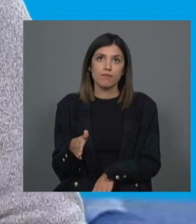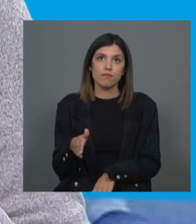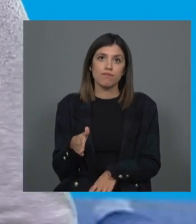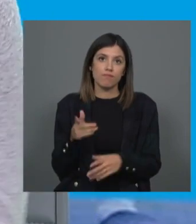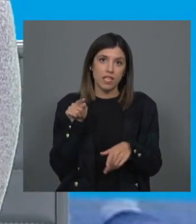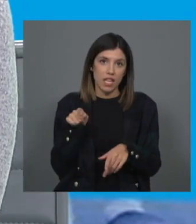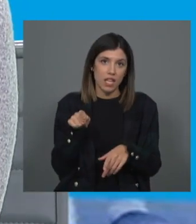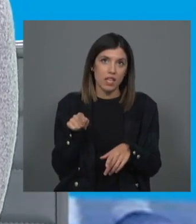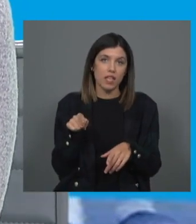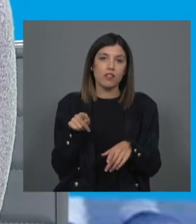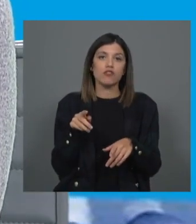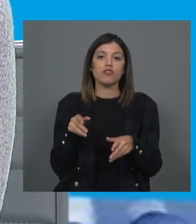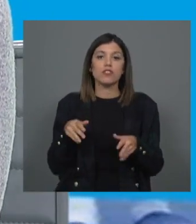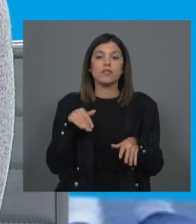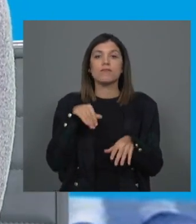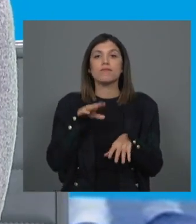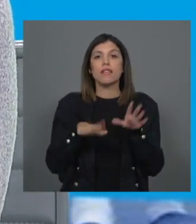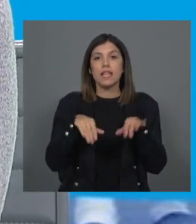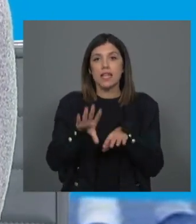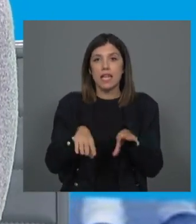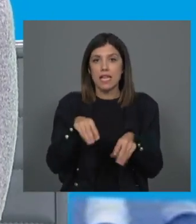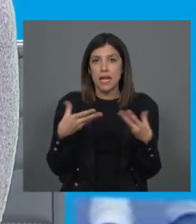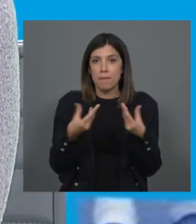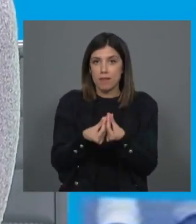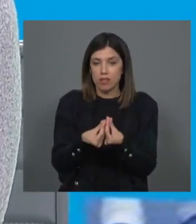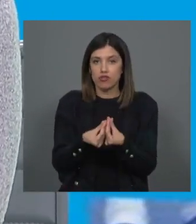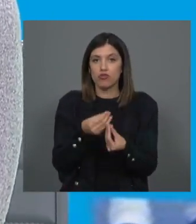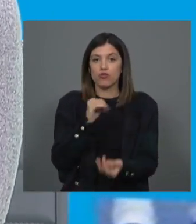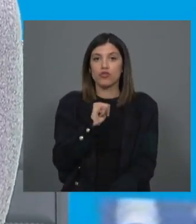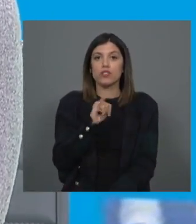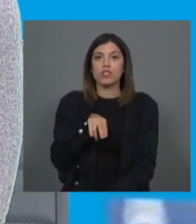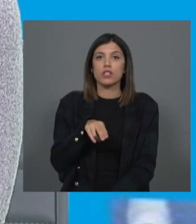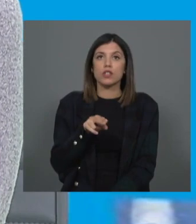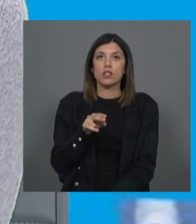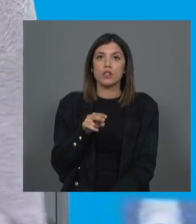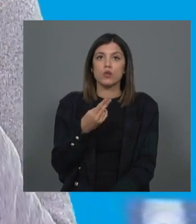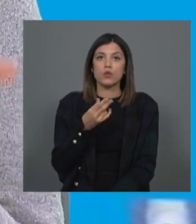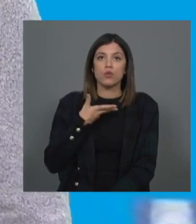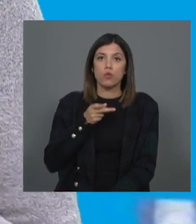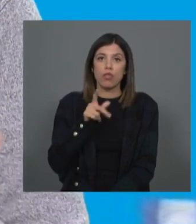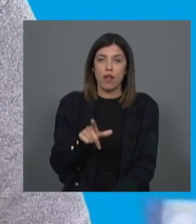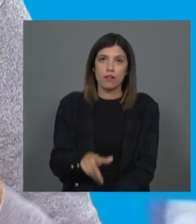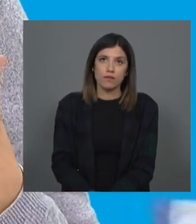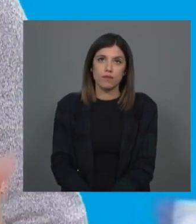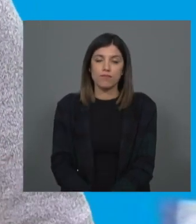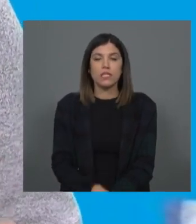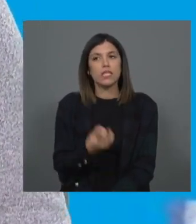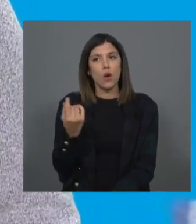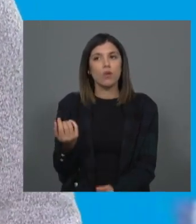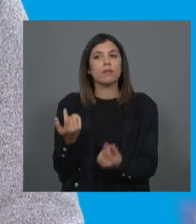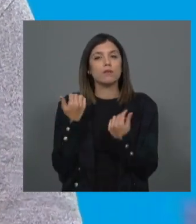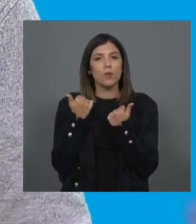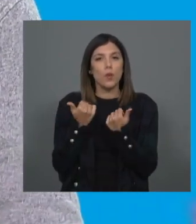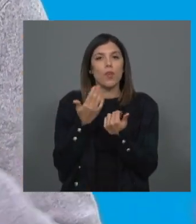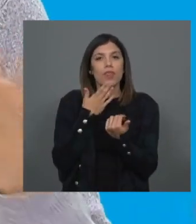este sínodo em concreto. Portanto, ninguém melhor, creio eu, para nos dar informação e nos fazer